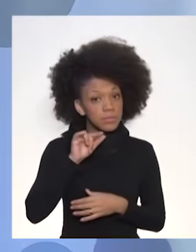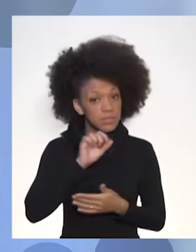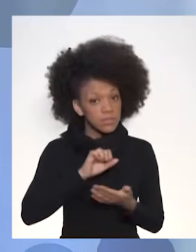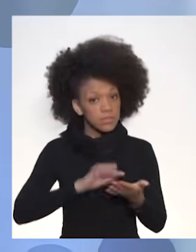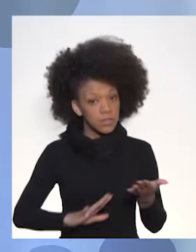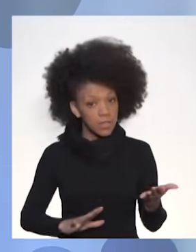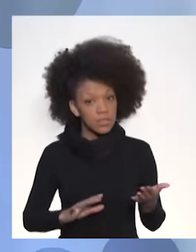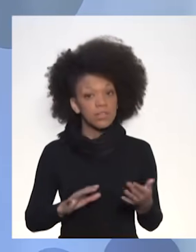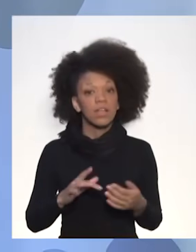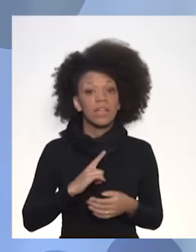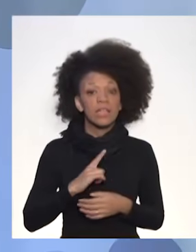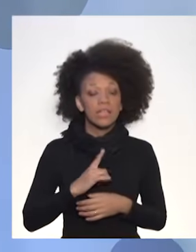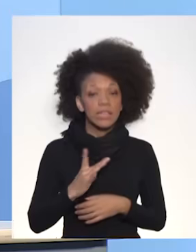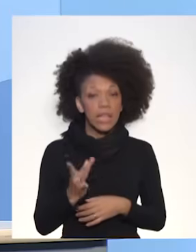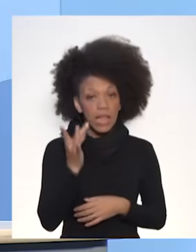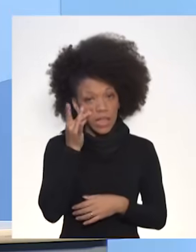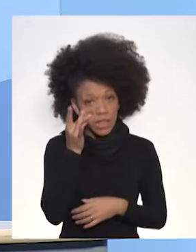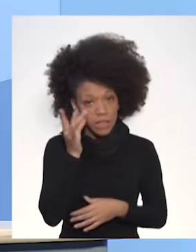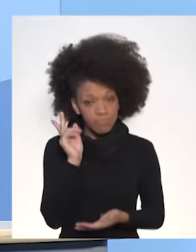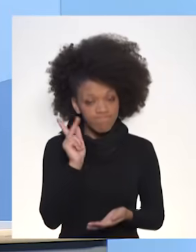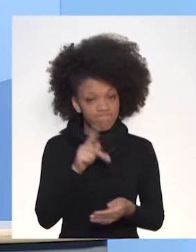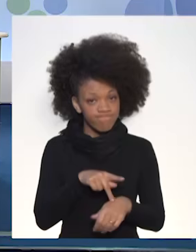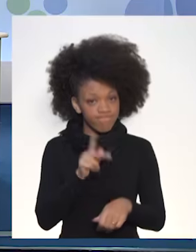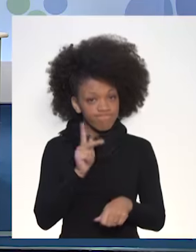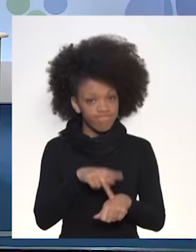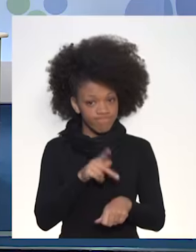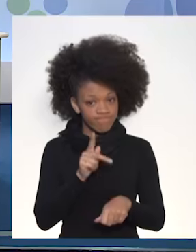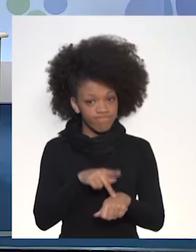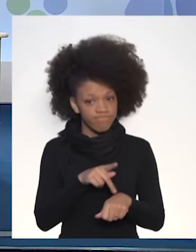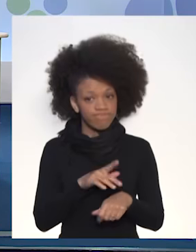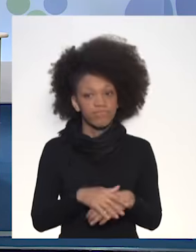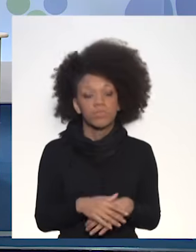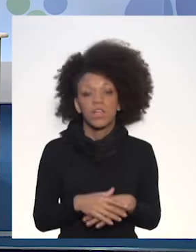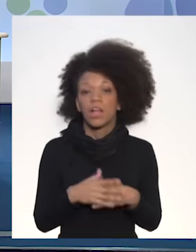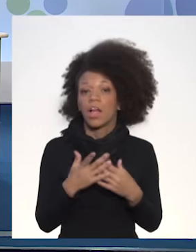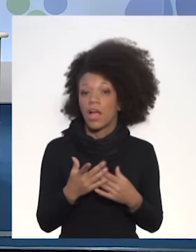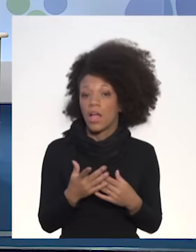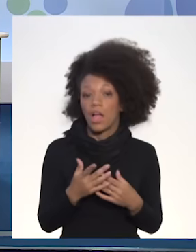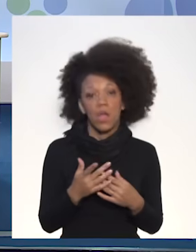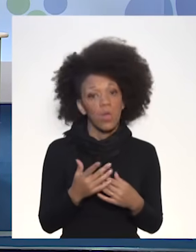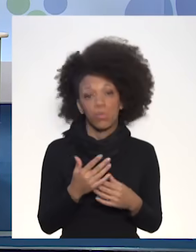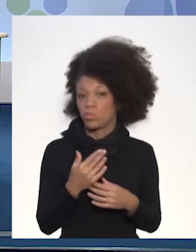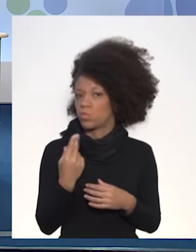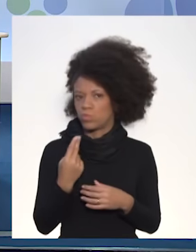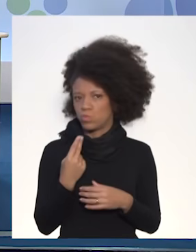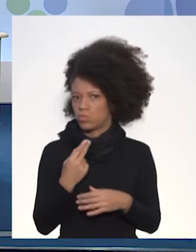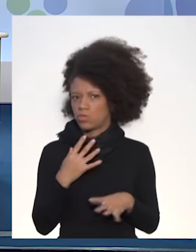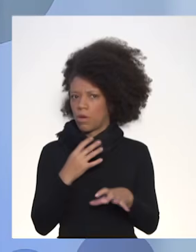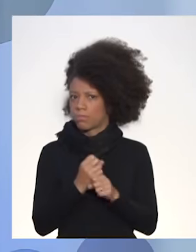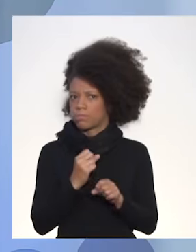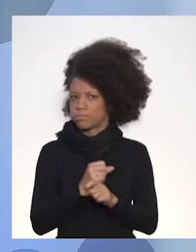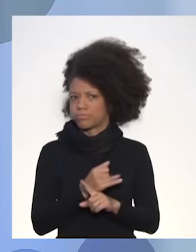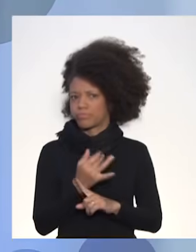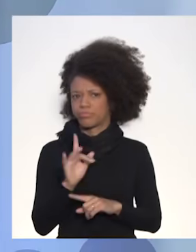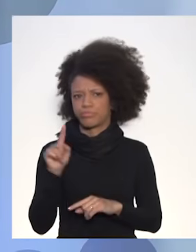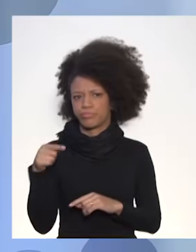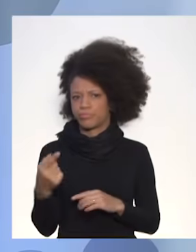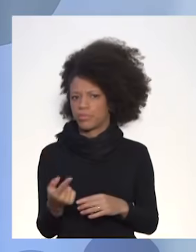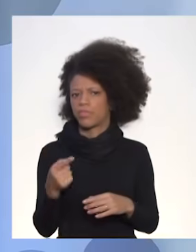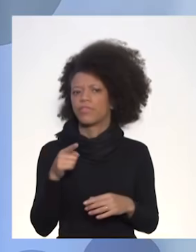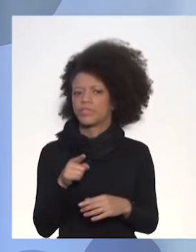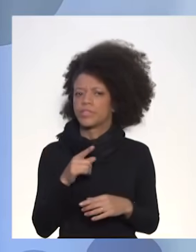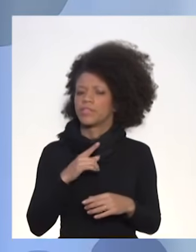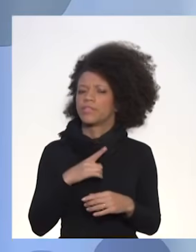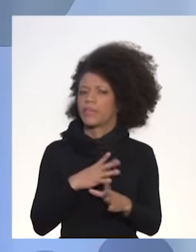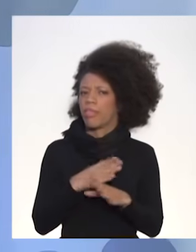tarefa vale presença, né, Osmar? Sem dúvida. É isso aí. E uma dica é não deixar acumular, né, Tony? Não deixa acumular, né? Deixar para fazer tudo de uma vez, depois você vai